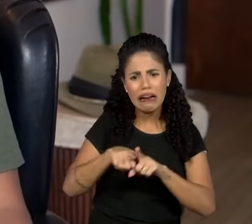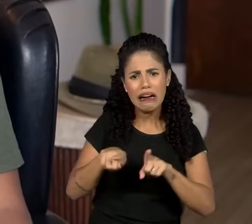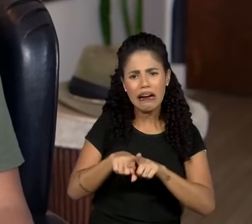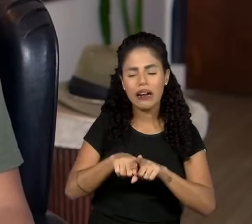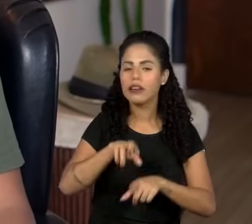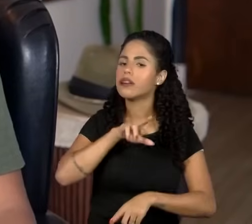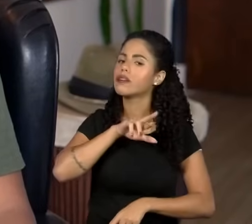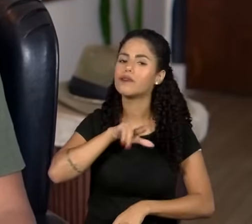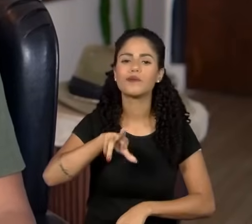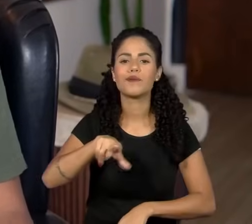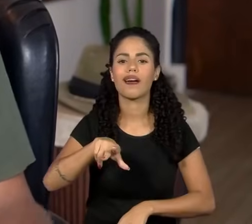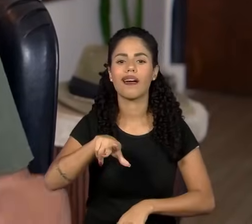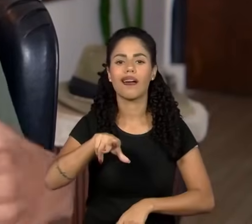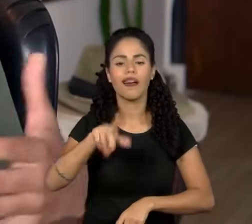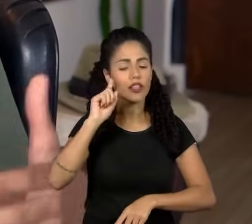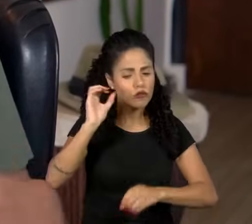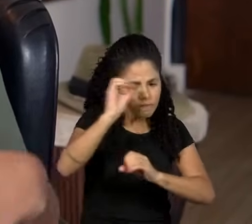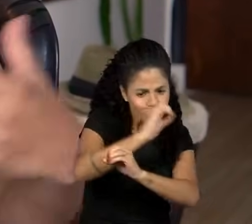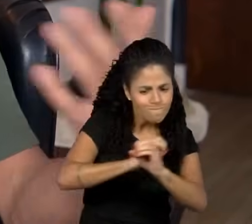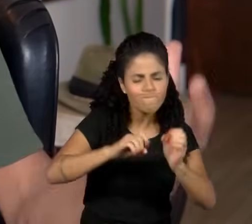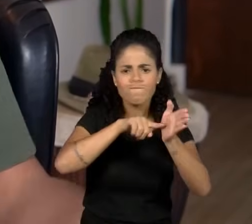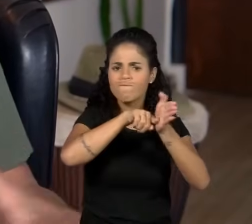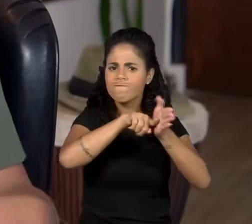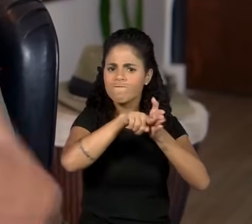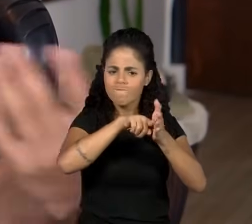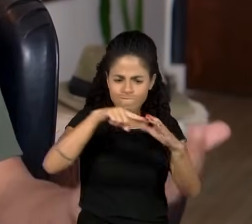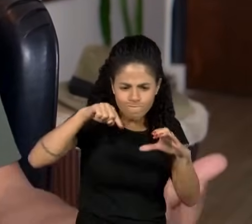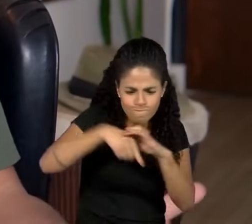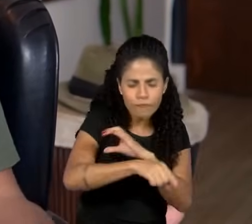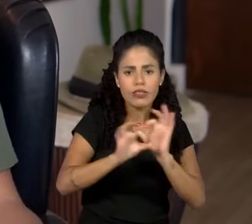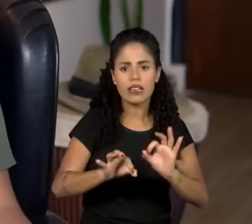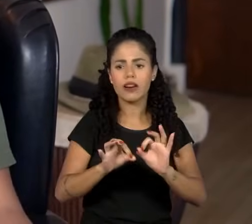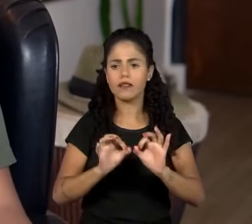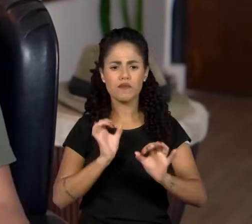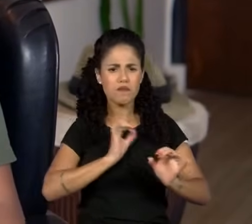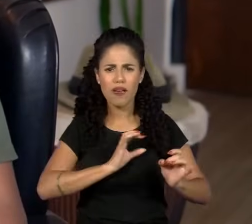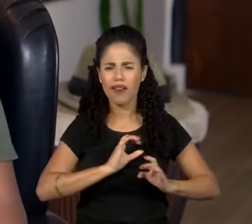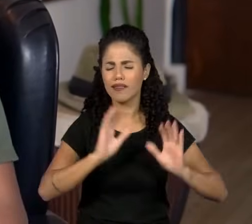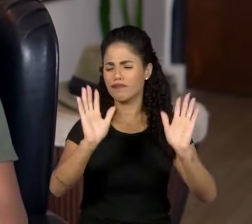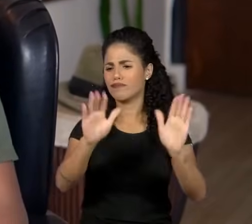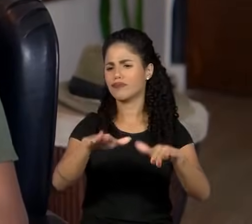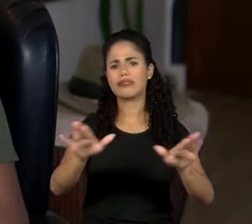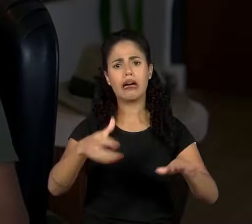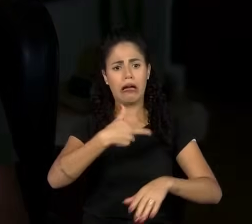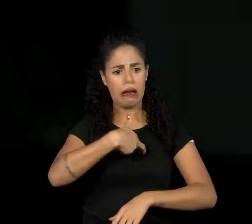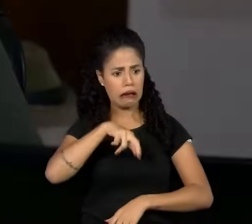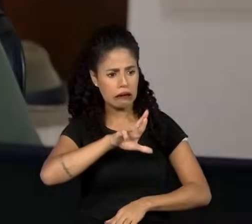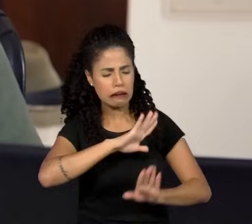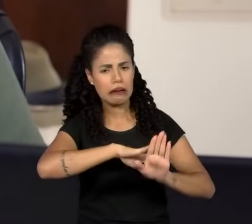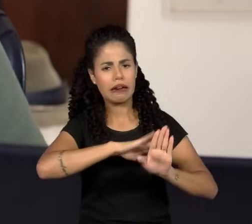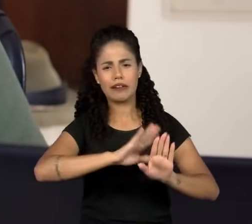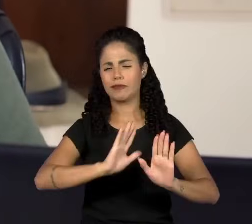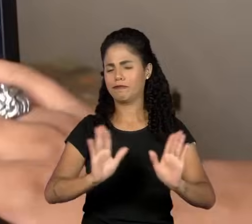E a astrologia não está nesse lugar de criar uma impressão, de criar um medo, né? Isso é coisa religiosidade, né?